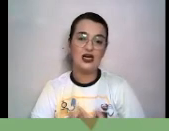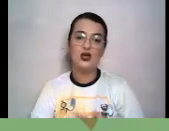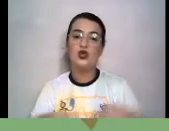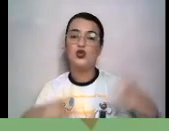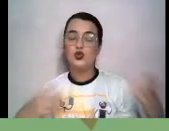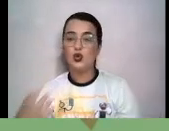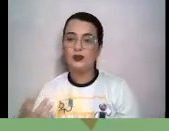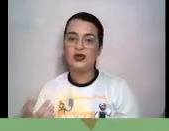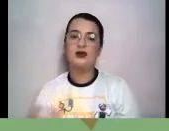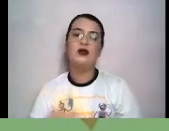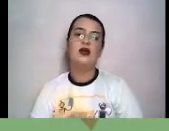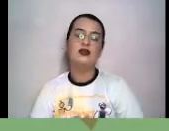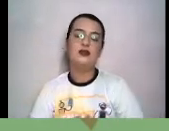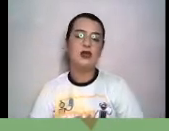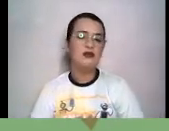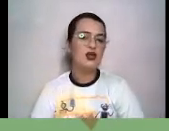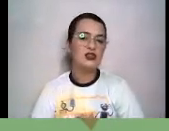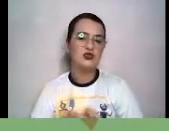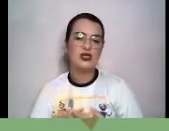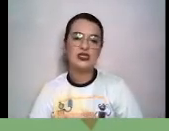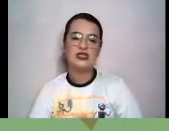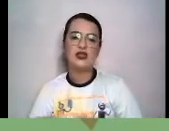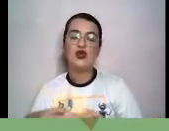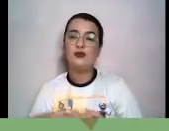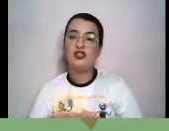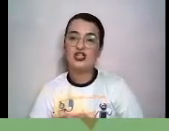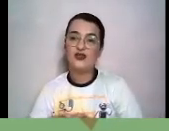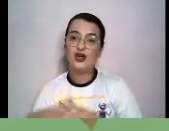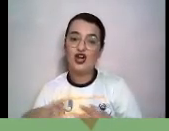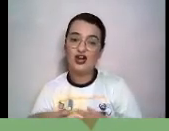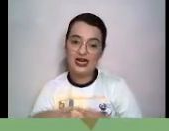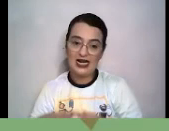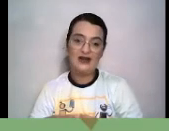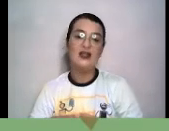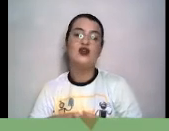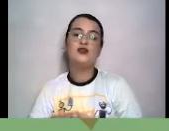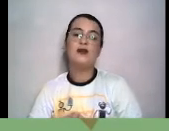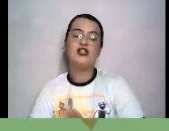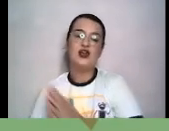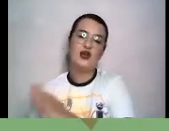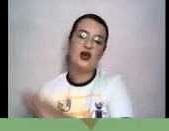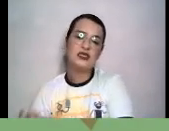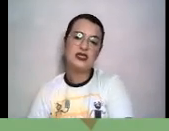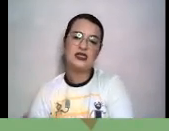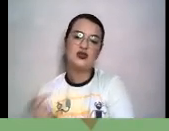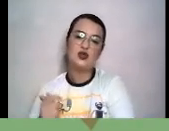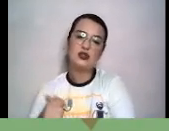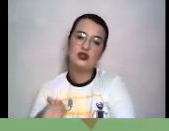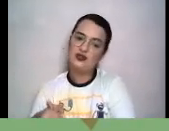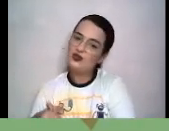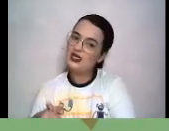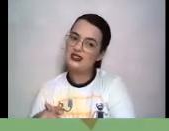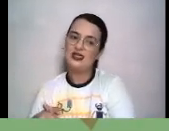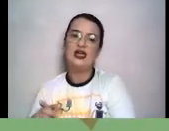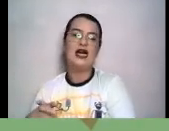doutrina Truman, de 1947, com o objetivo de colocar os países da Europa Ocidental sob